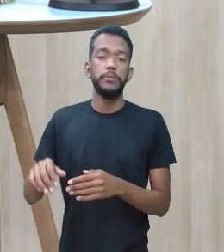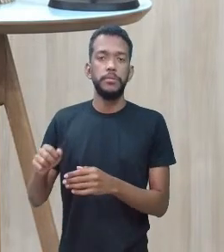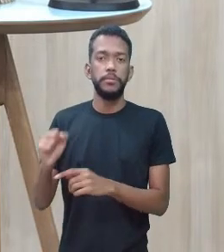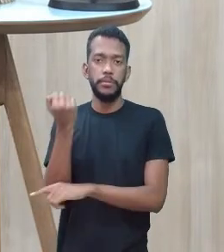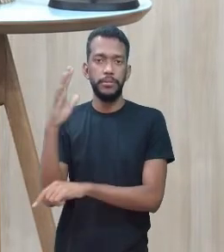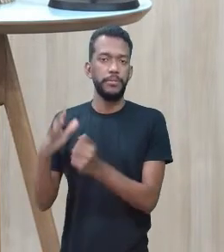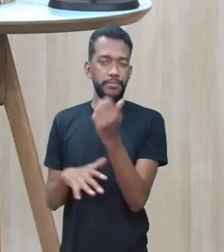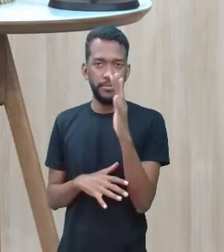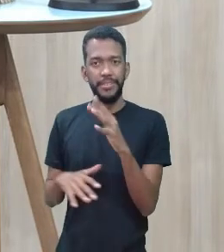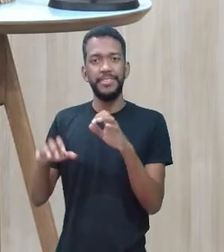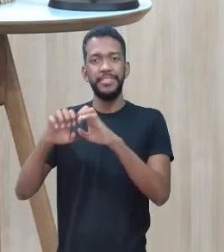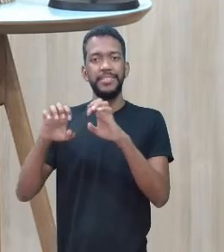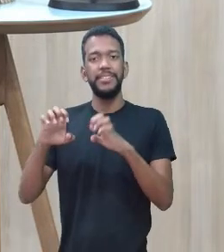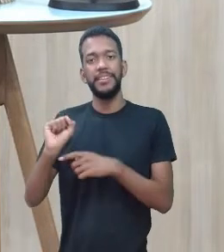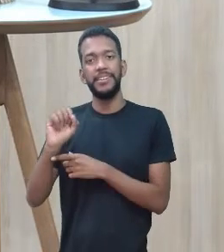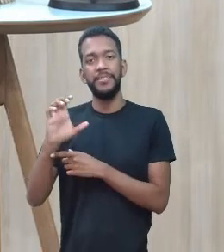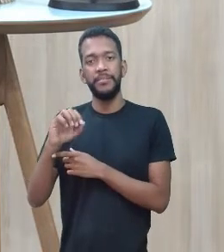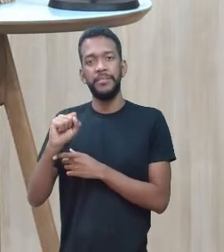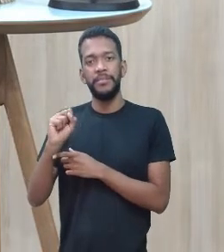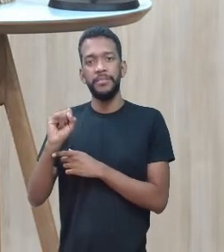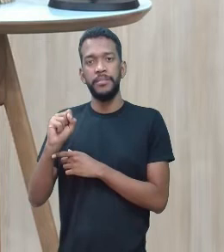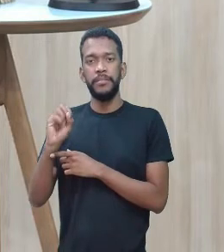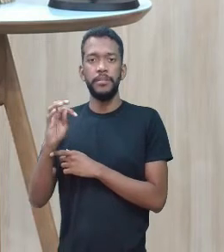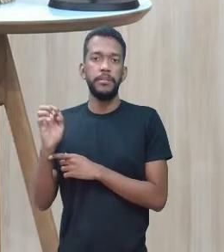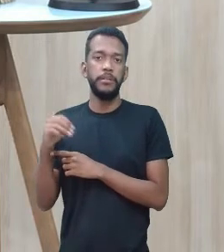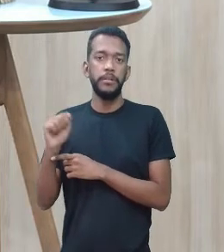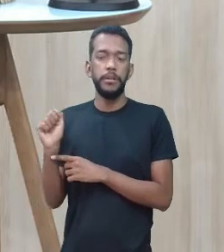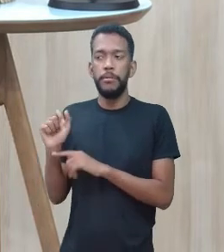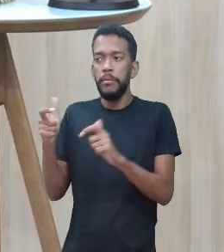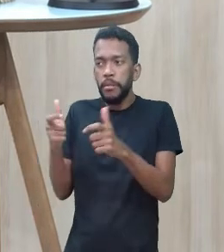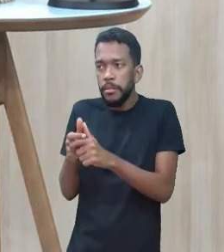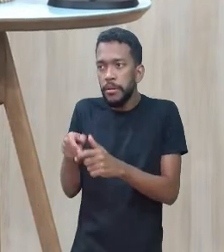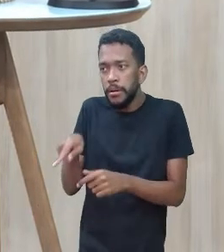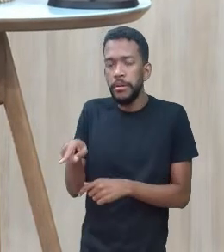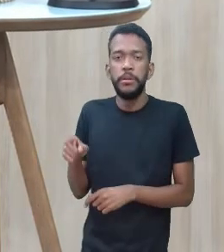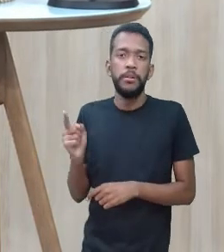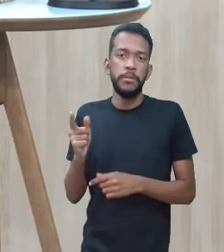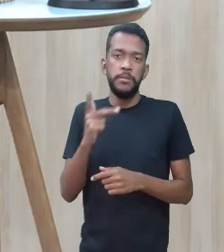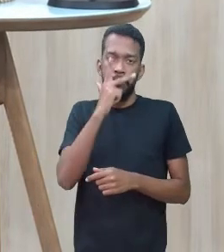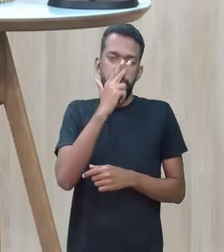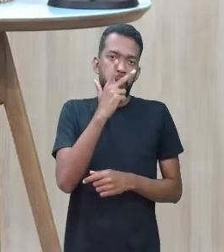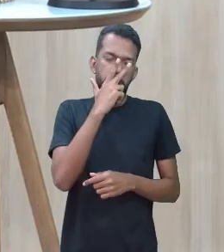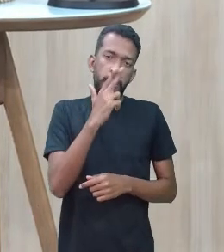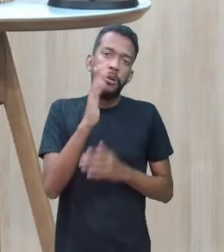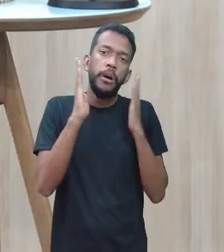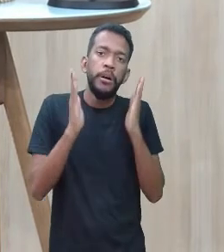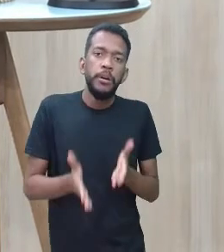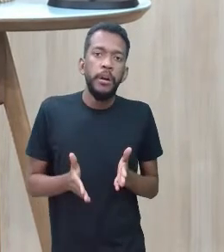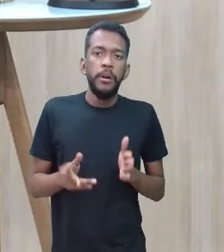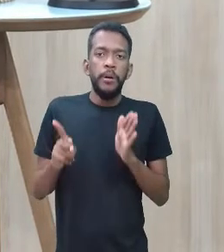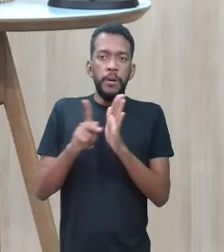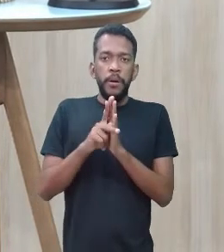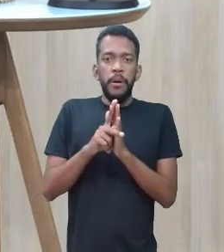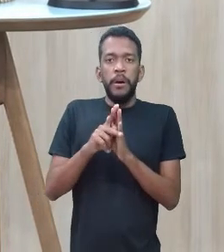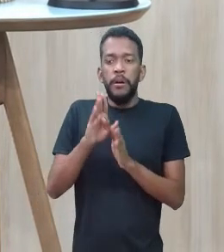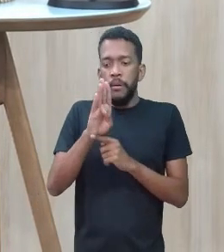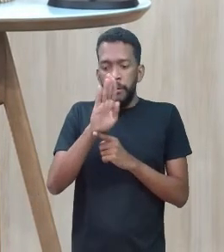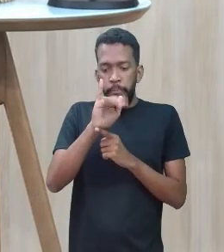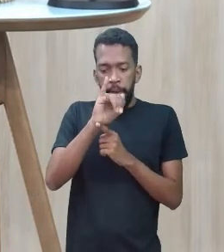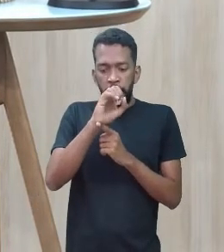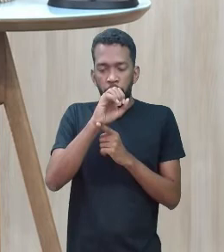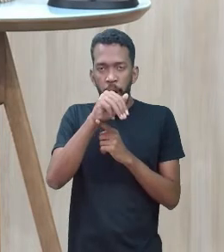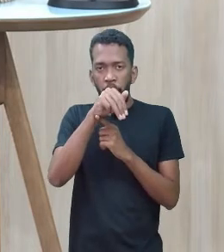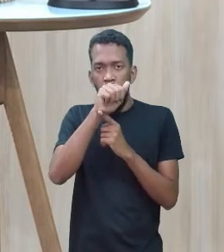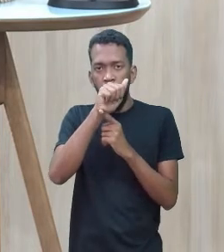ecossistema. Que a gente não vai pensar num ecossistema pequeno como esse, como é o caso de um bioma produzido